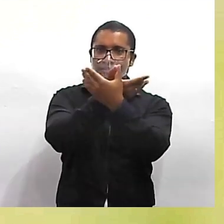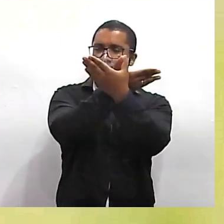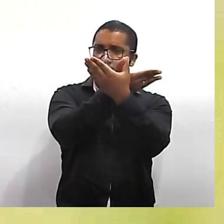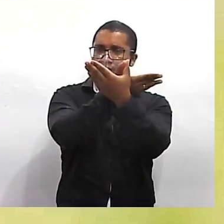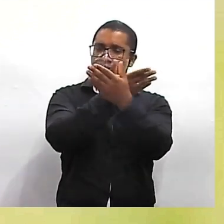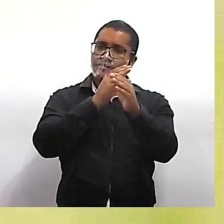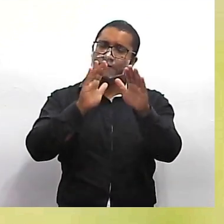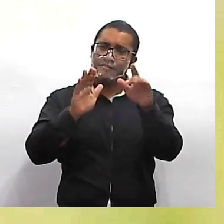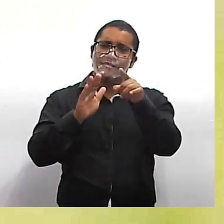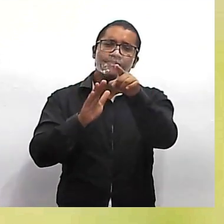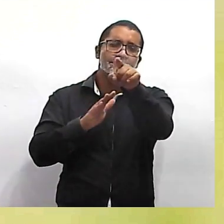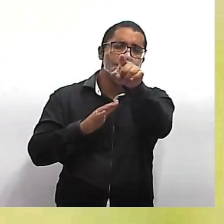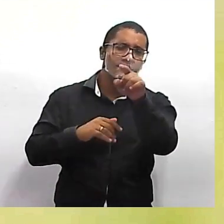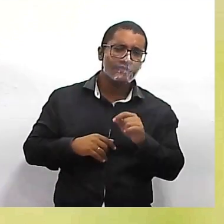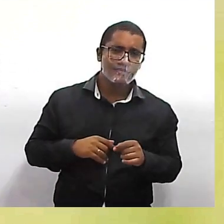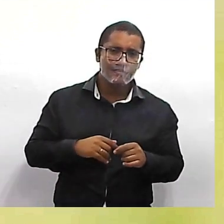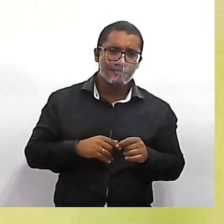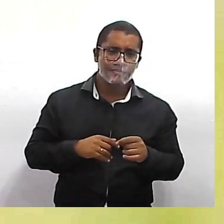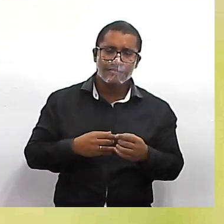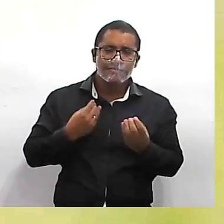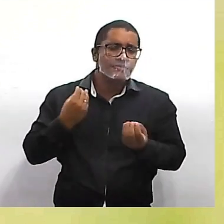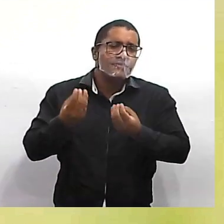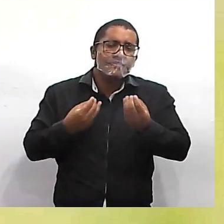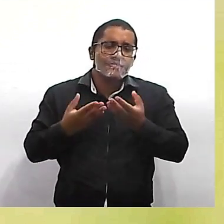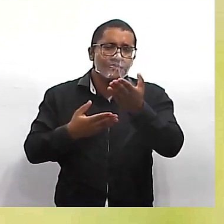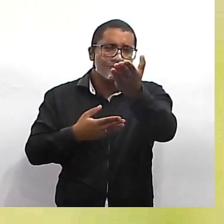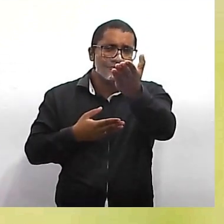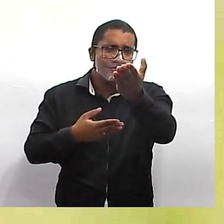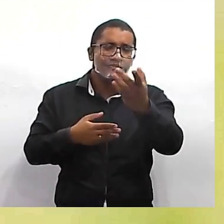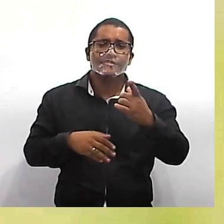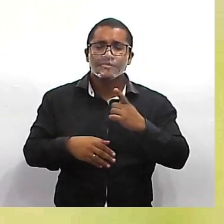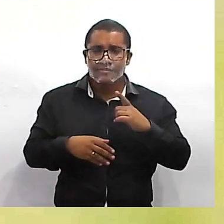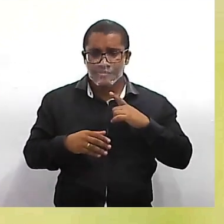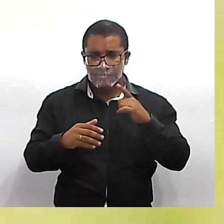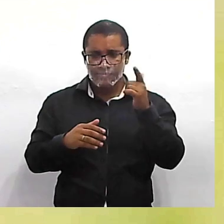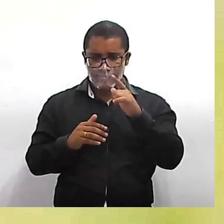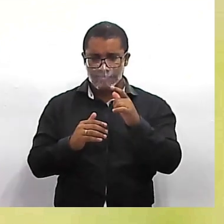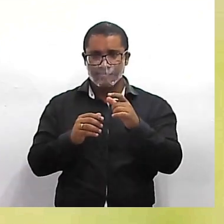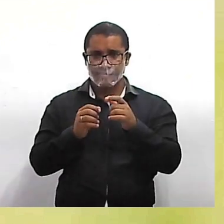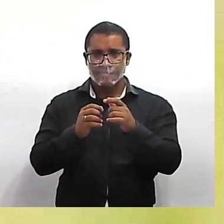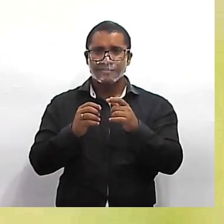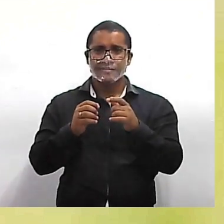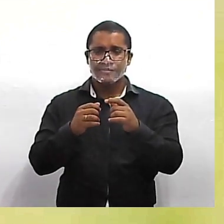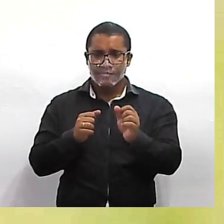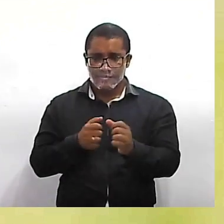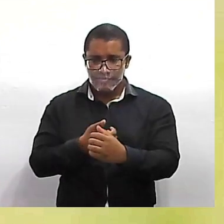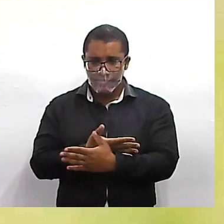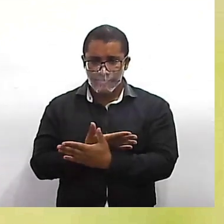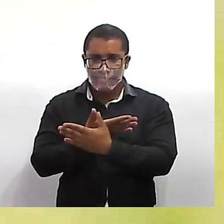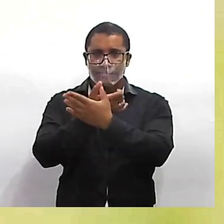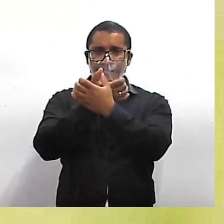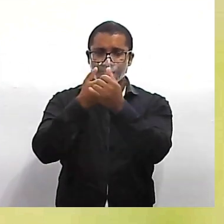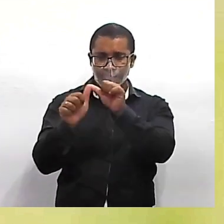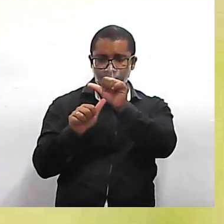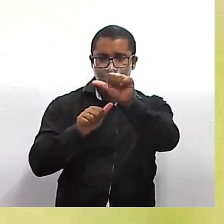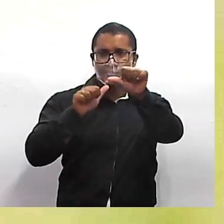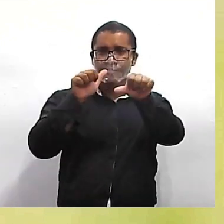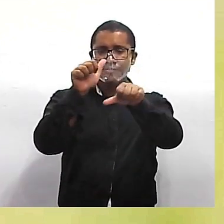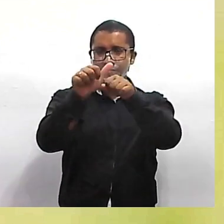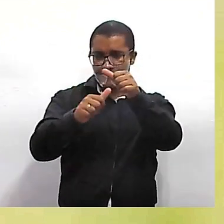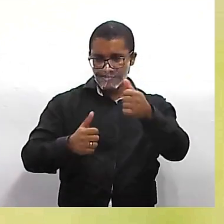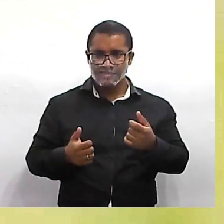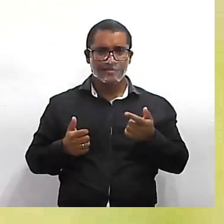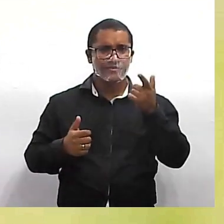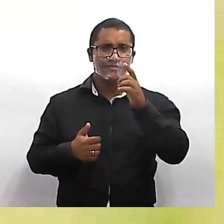você está fazendo para que esse seu desabrochar aconteça? E isso é